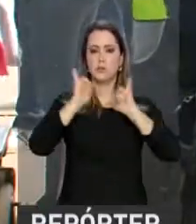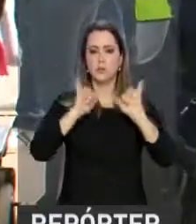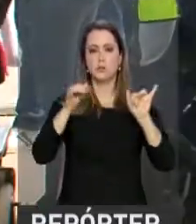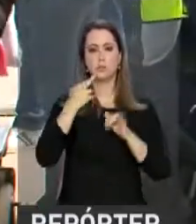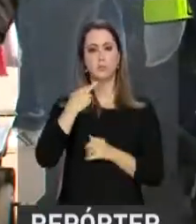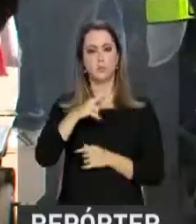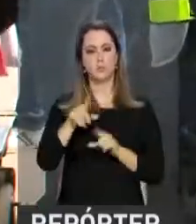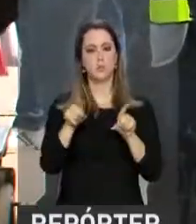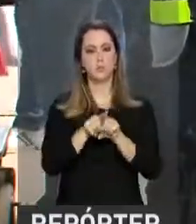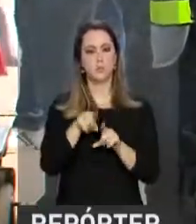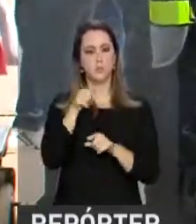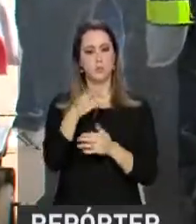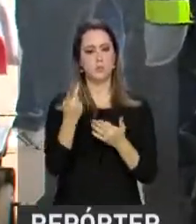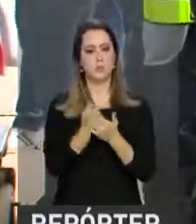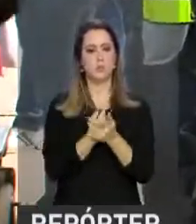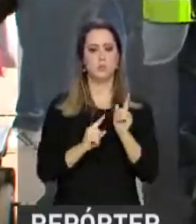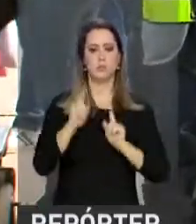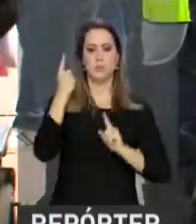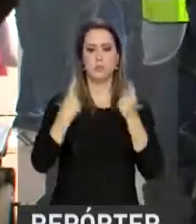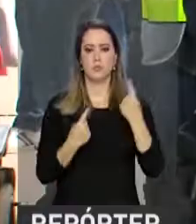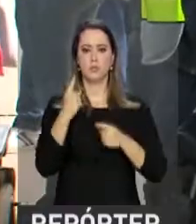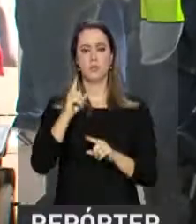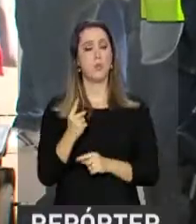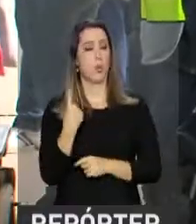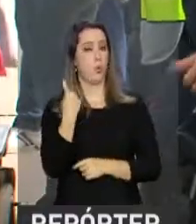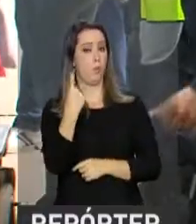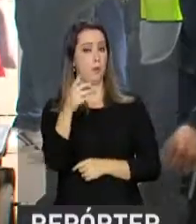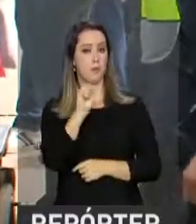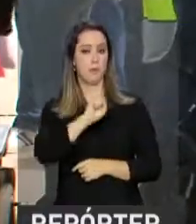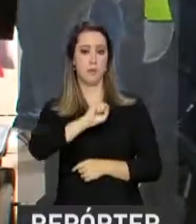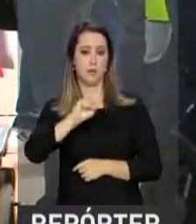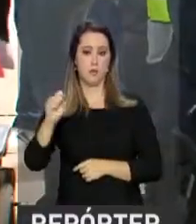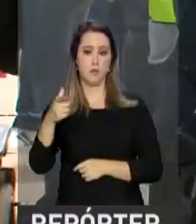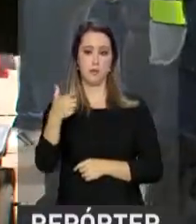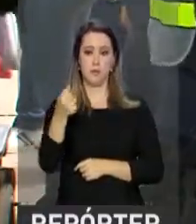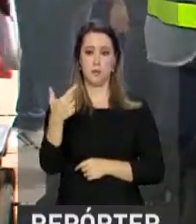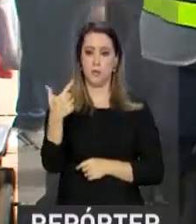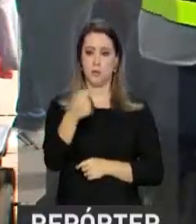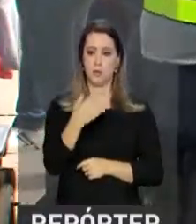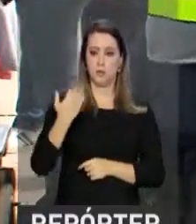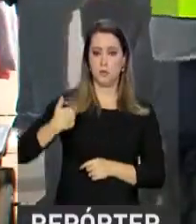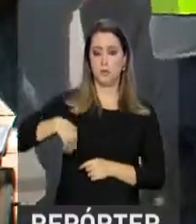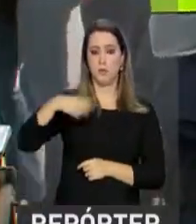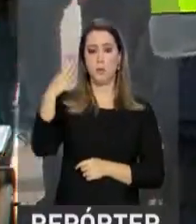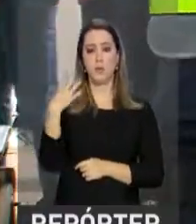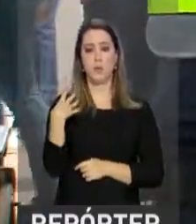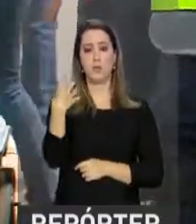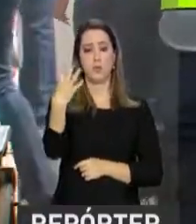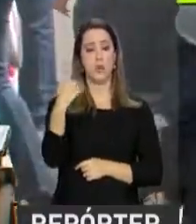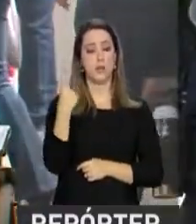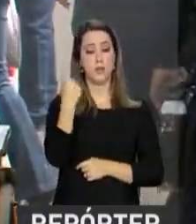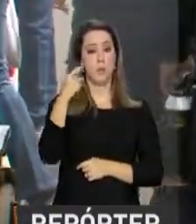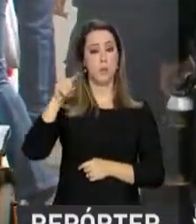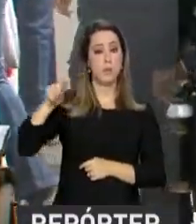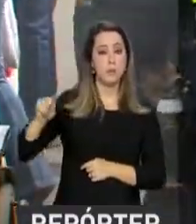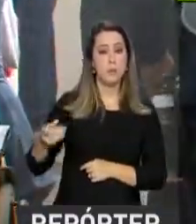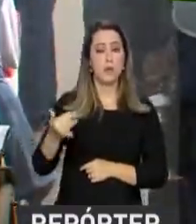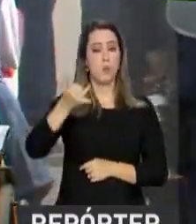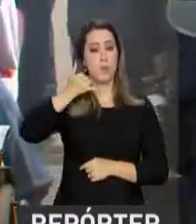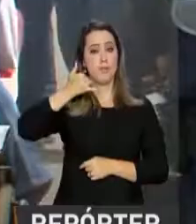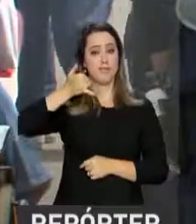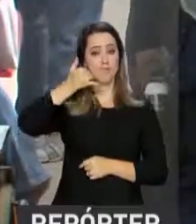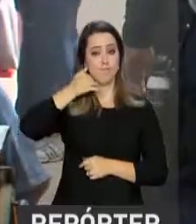no brasil como carnaval no primeiro semestre de 2016 sete foram mais de 41 mil ligações ao disque 100